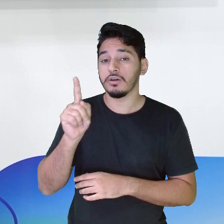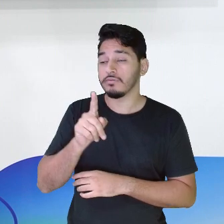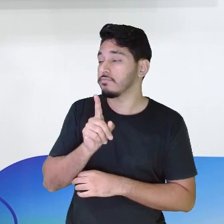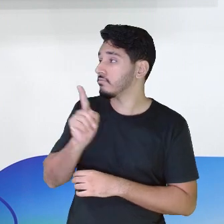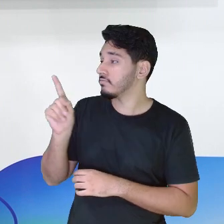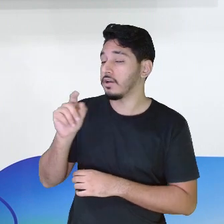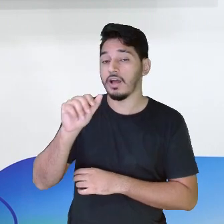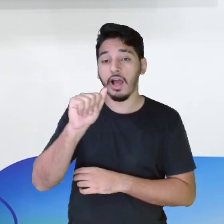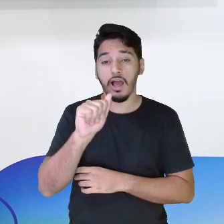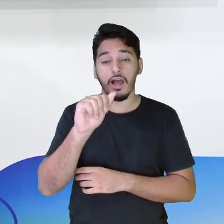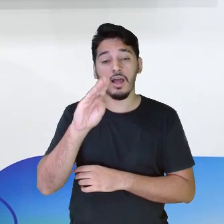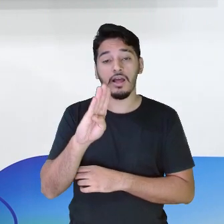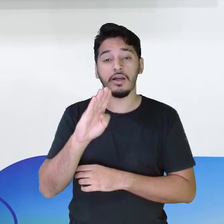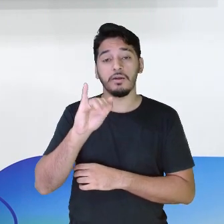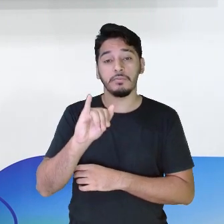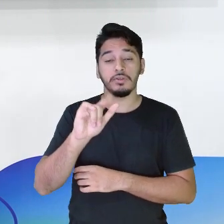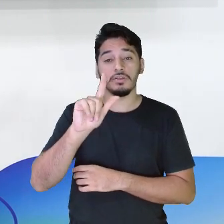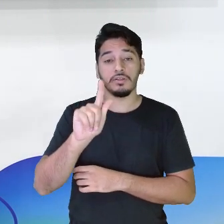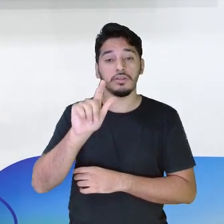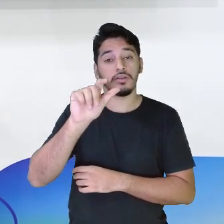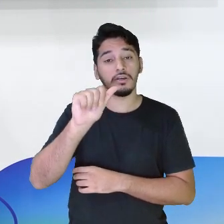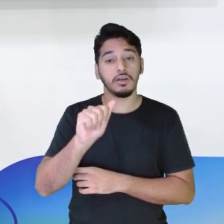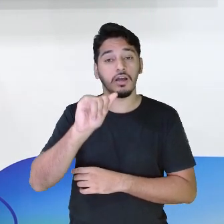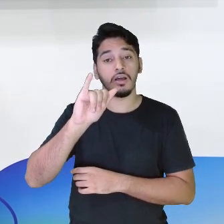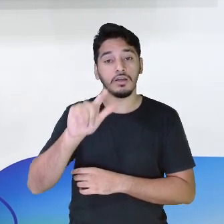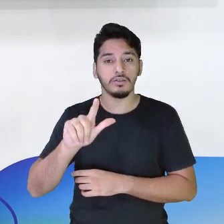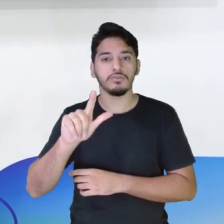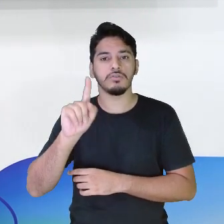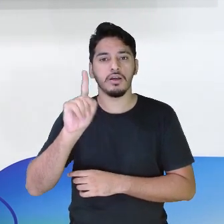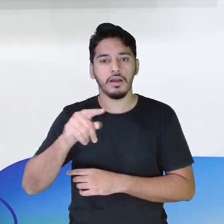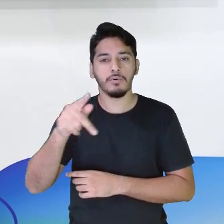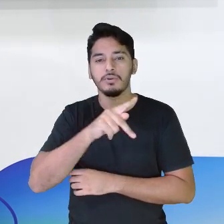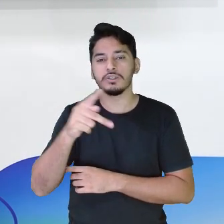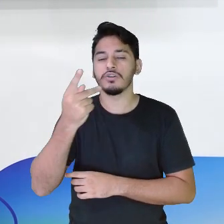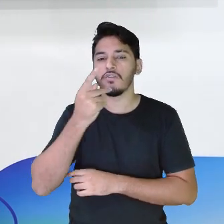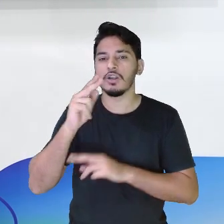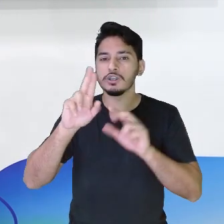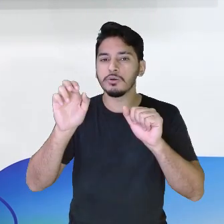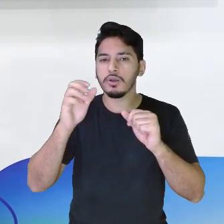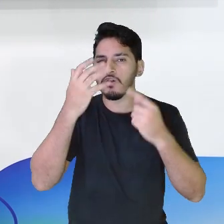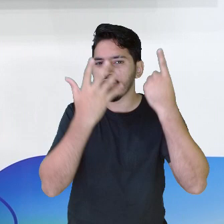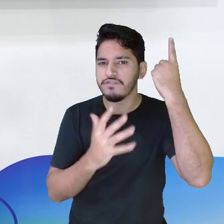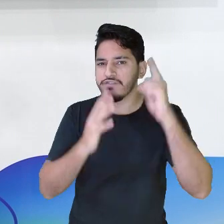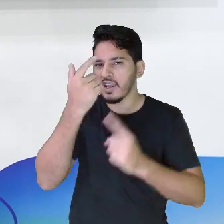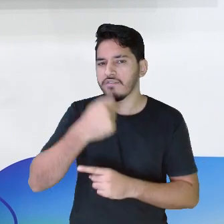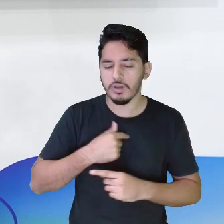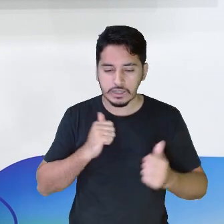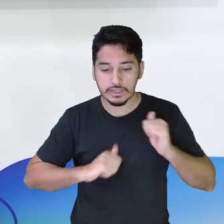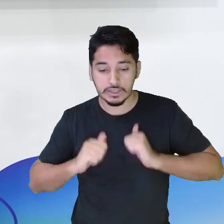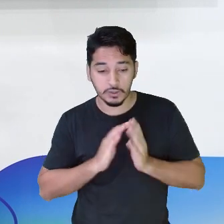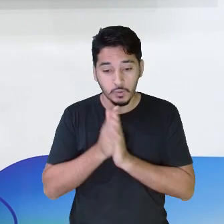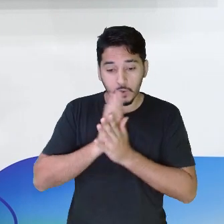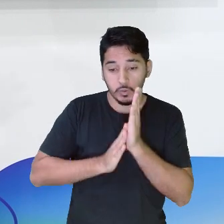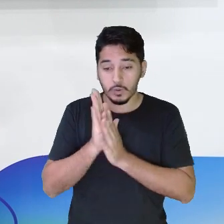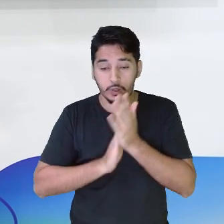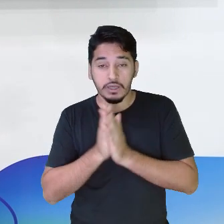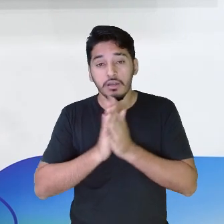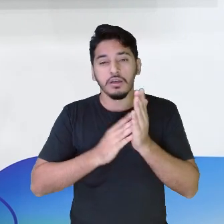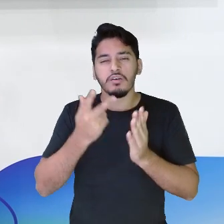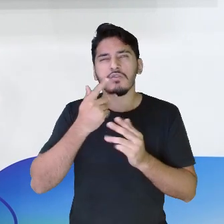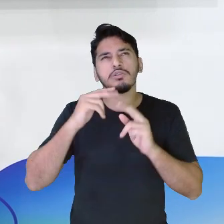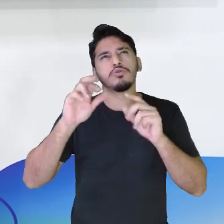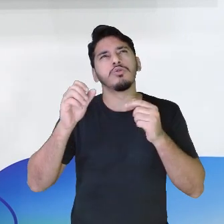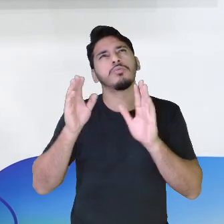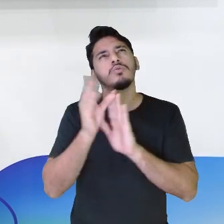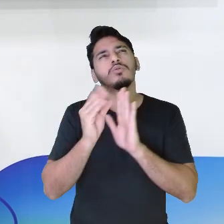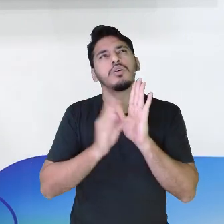aula maravilhosa, inclusive me deu uma animada. Ela conversou sobre o frevo, né? Falou sobre refacção textual